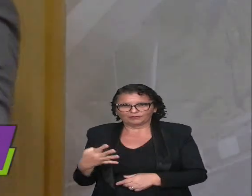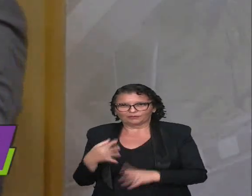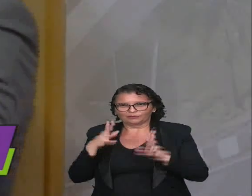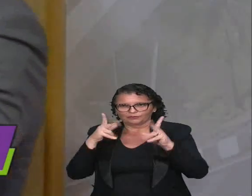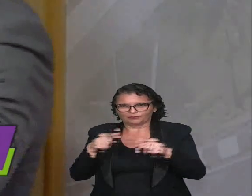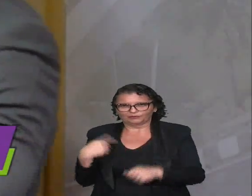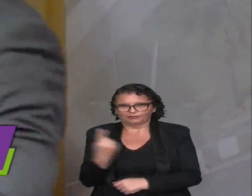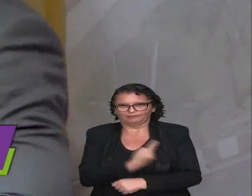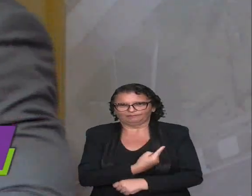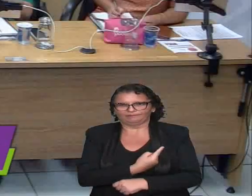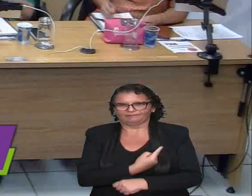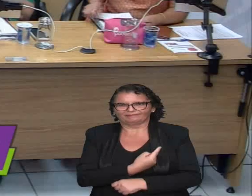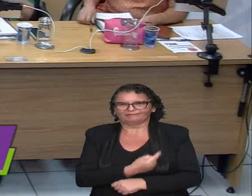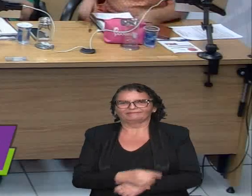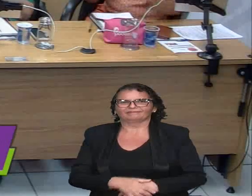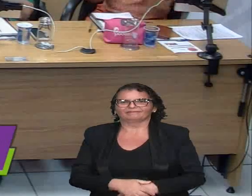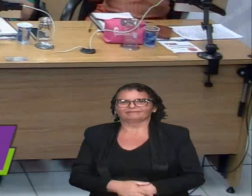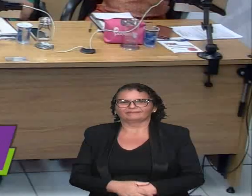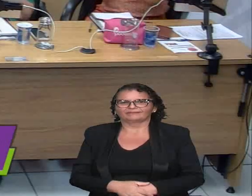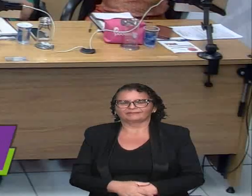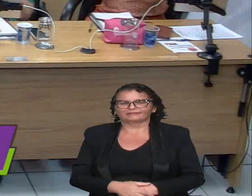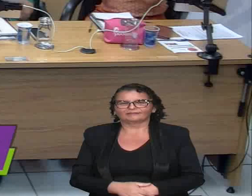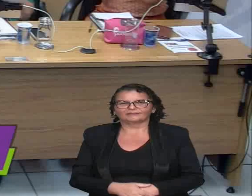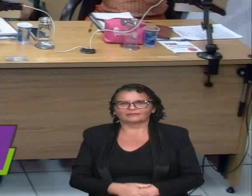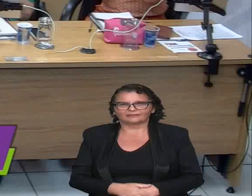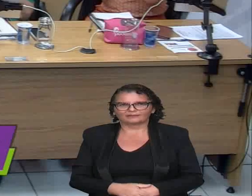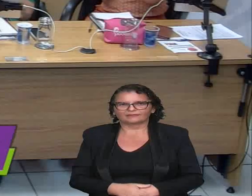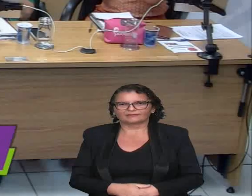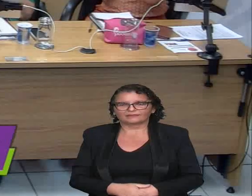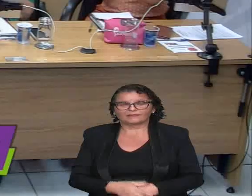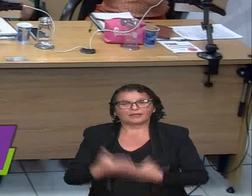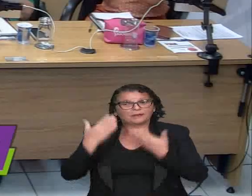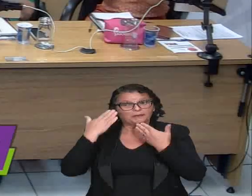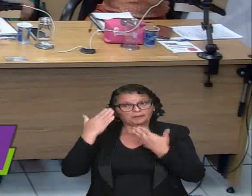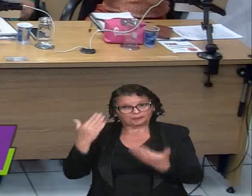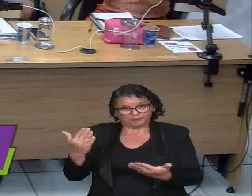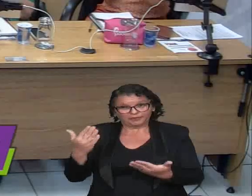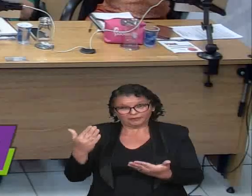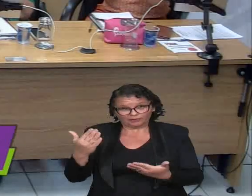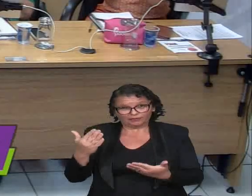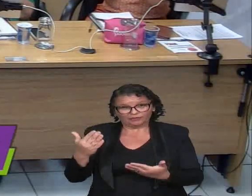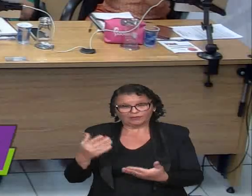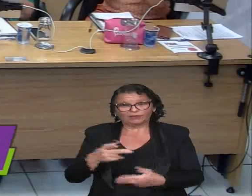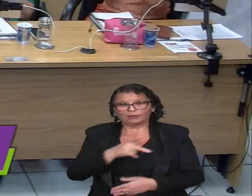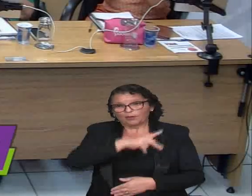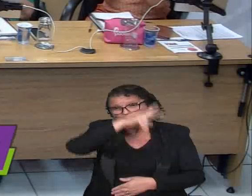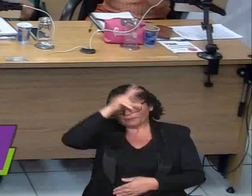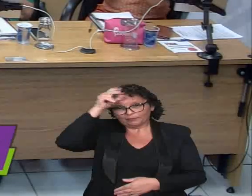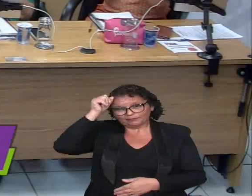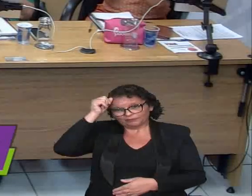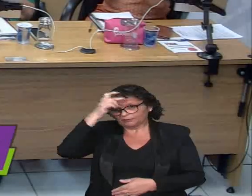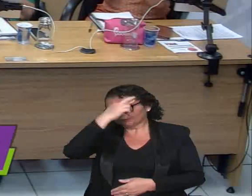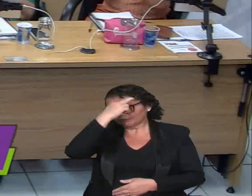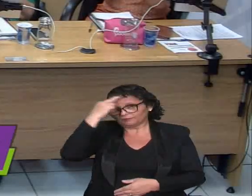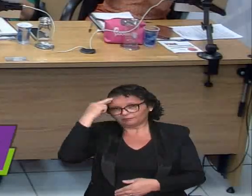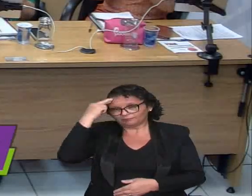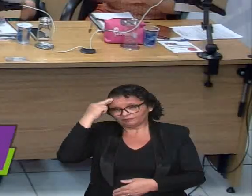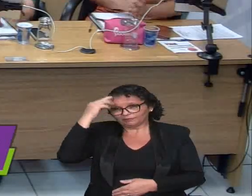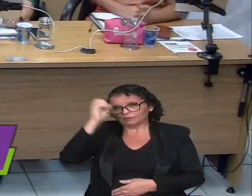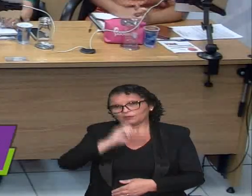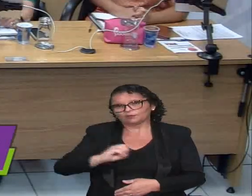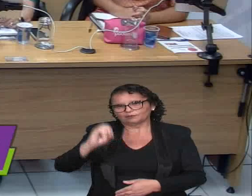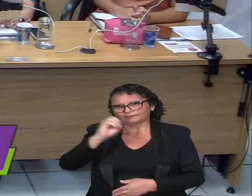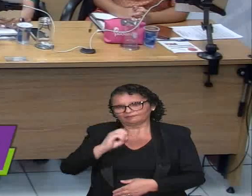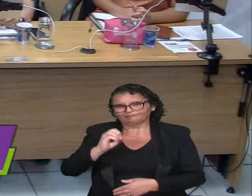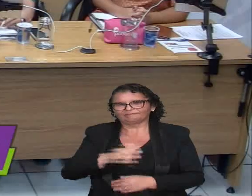nosso Valeu obrigado excelentíssimo prefeito do município de Osasco Senor